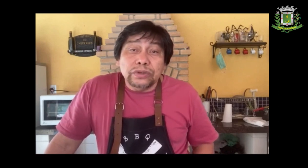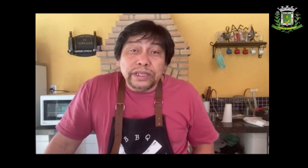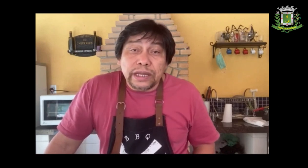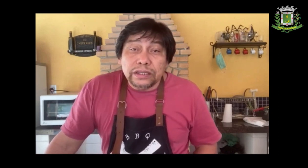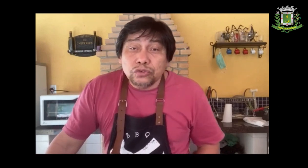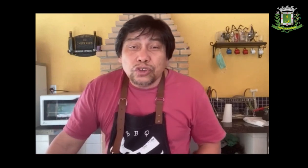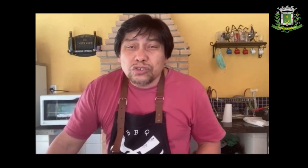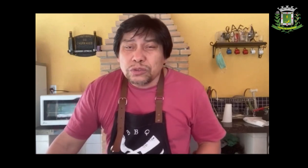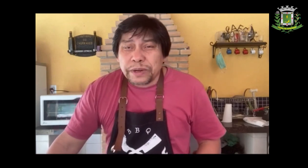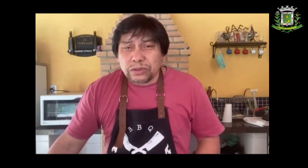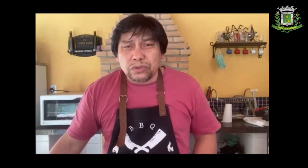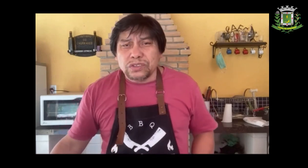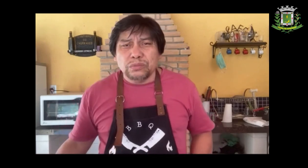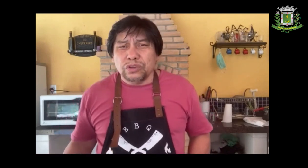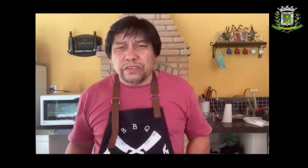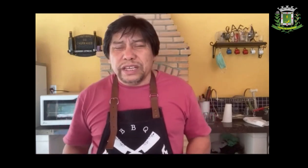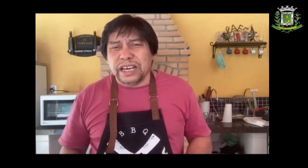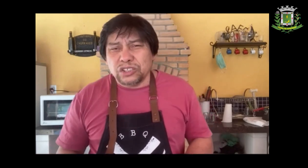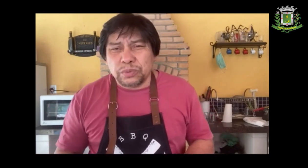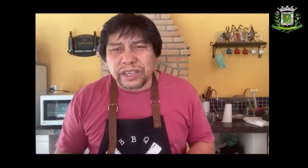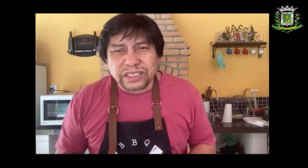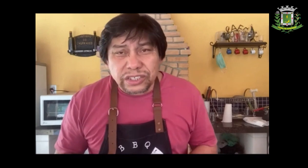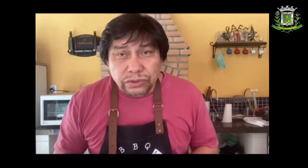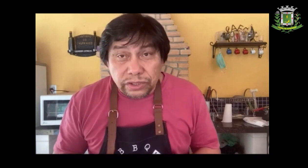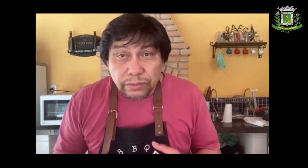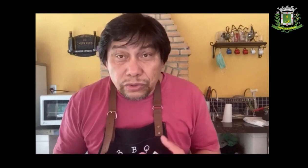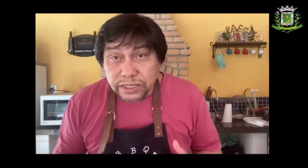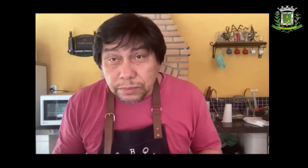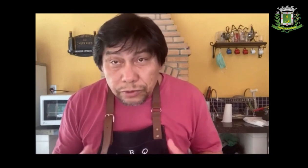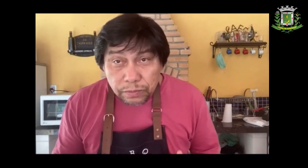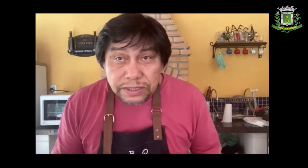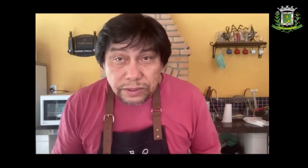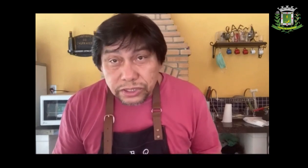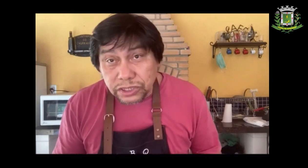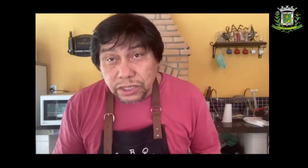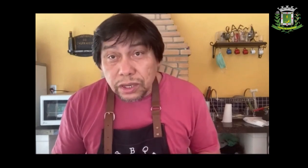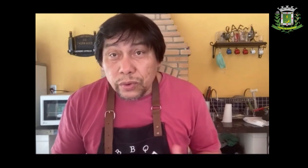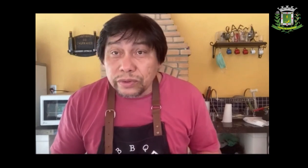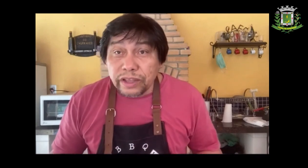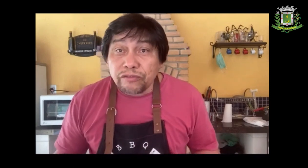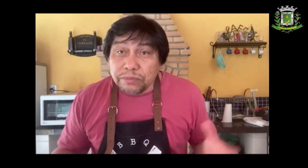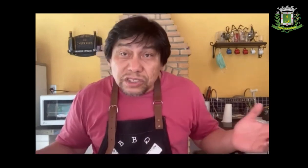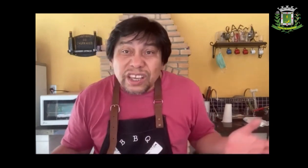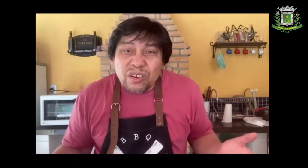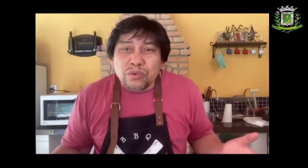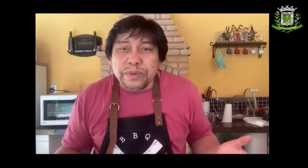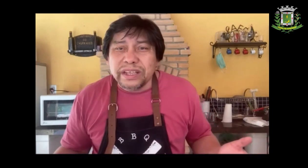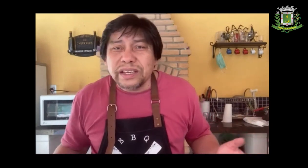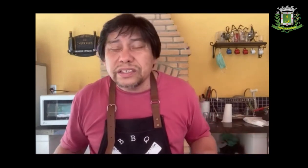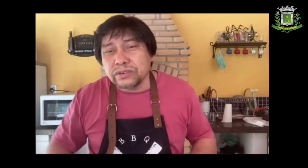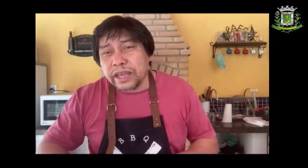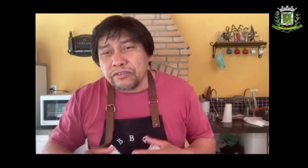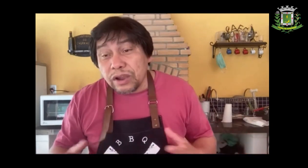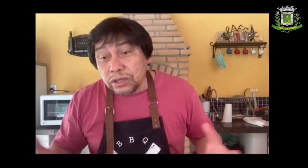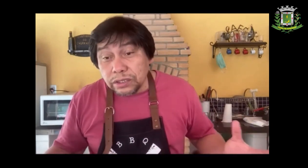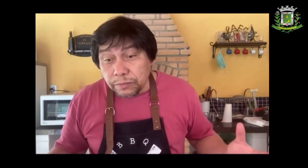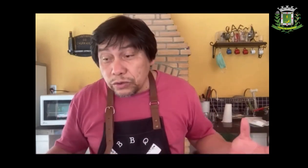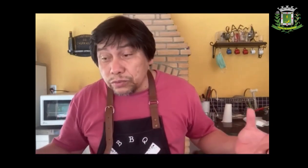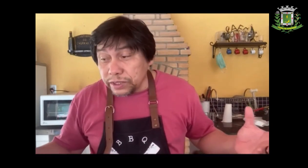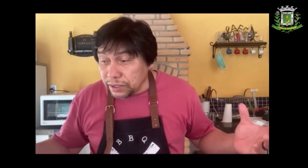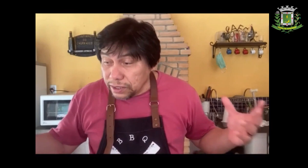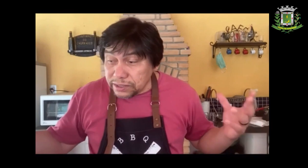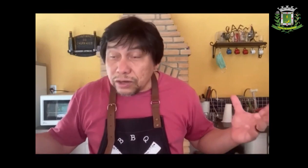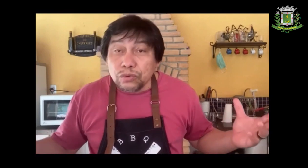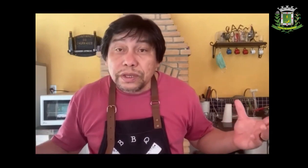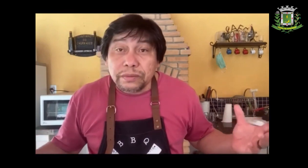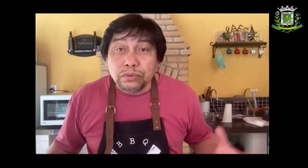Né? E os nossos pratos não são muito variados, porque a gente não tem muito essa preocupação. A gente, quando tem fome, a gente quer comer, né? A gente não quer ficar olhando